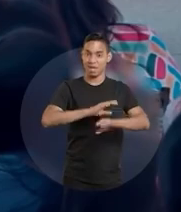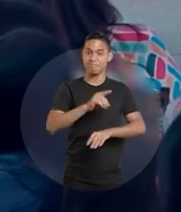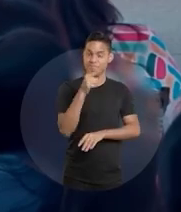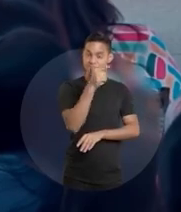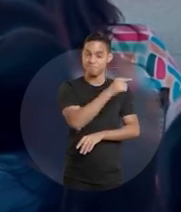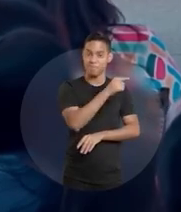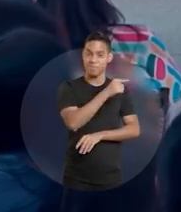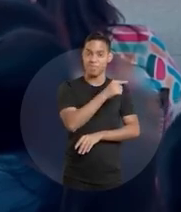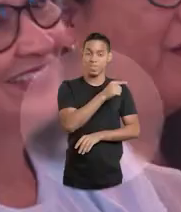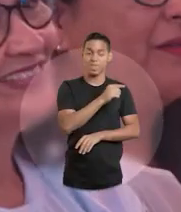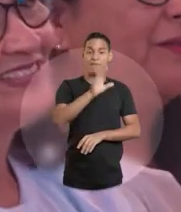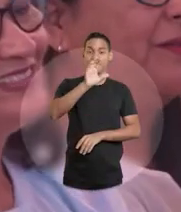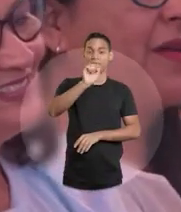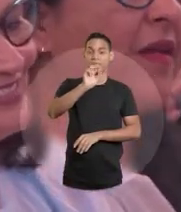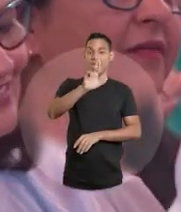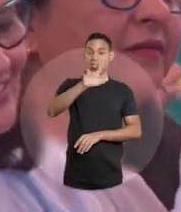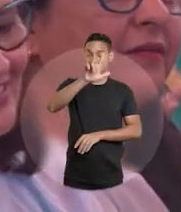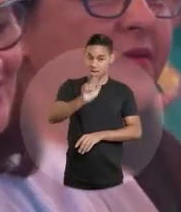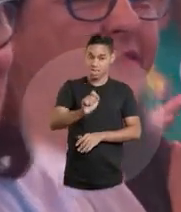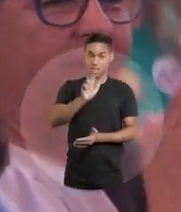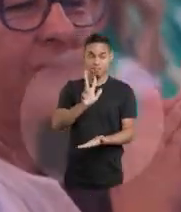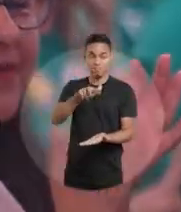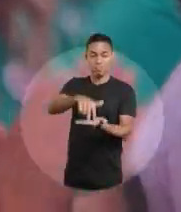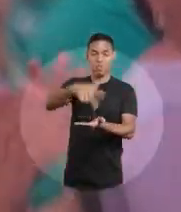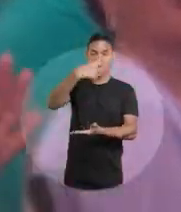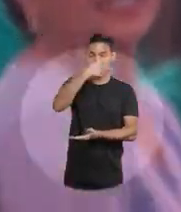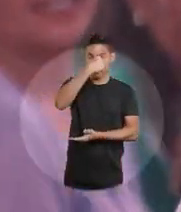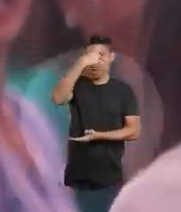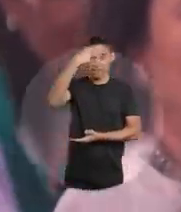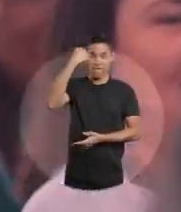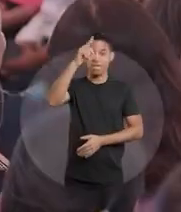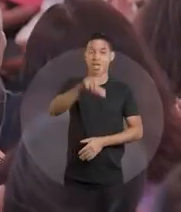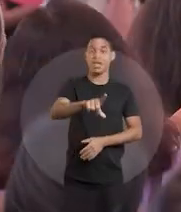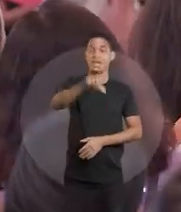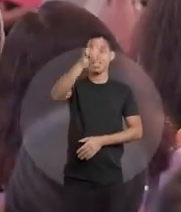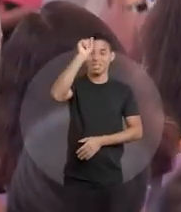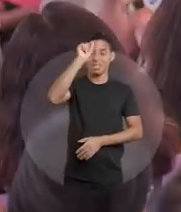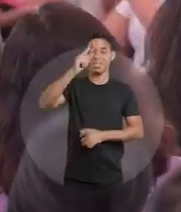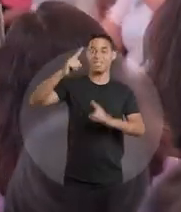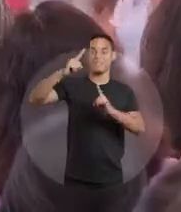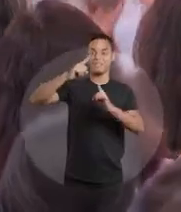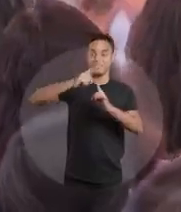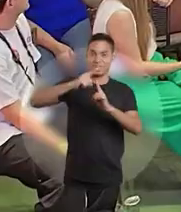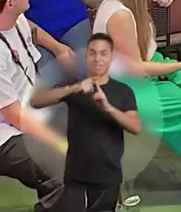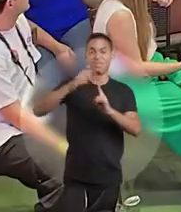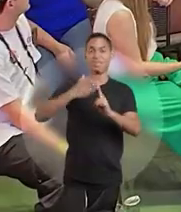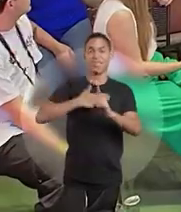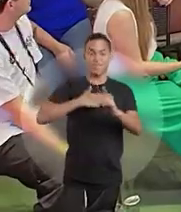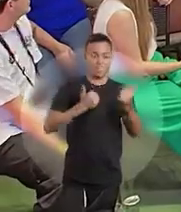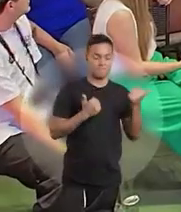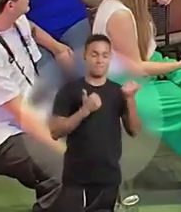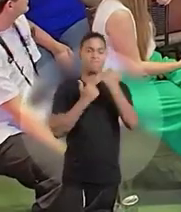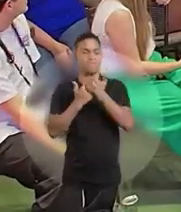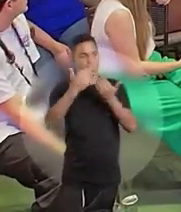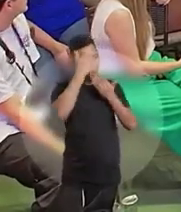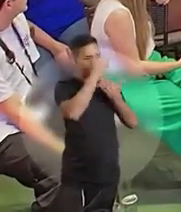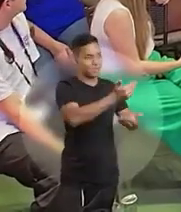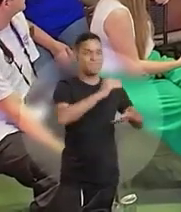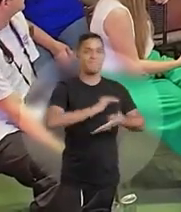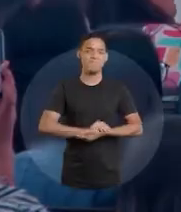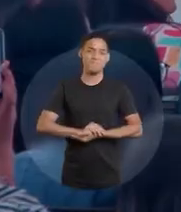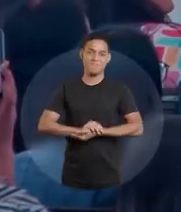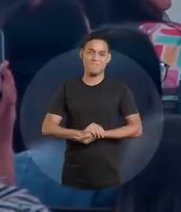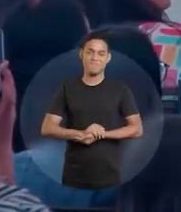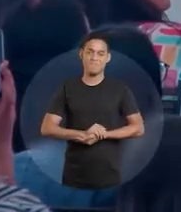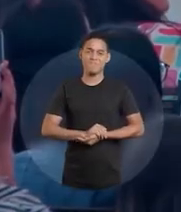educação à época. A Carla foi a prefeita eleita de Terenos na minha sucessão.